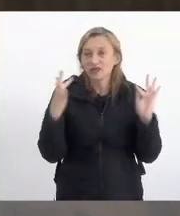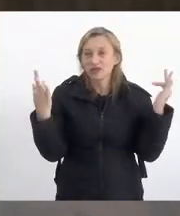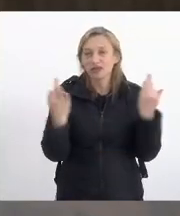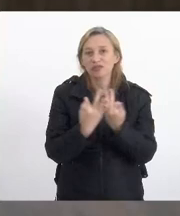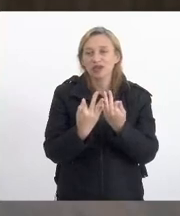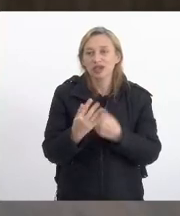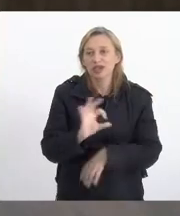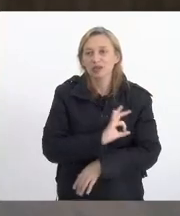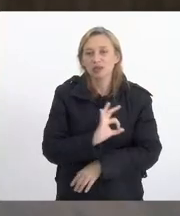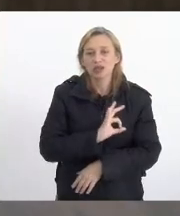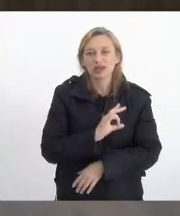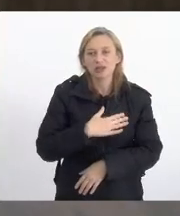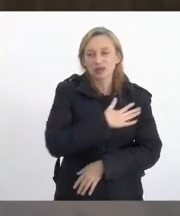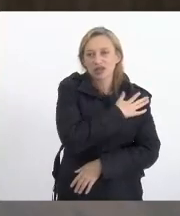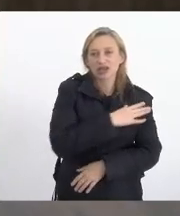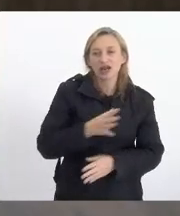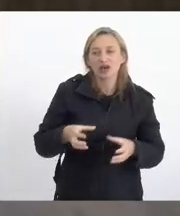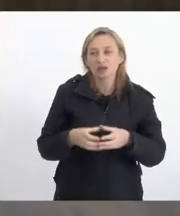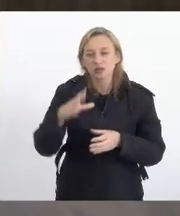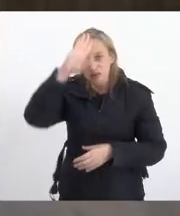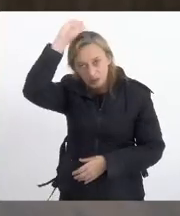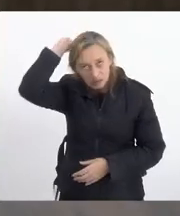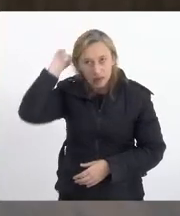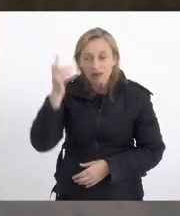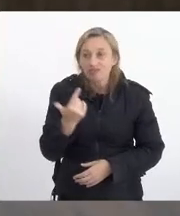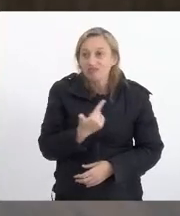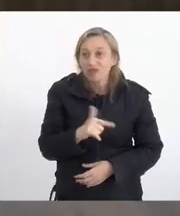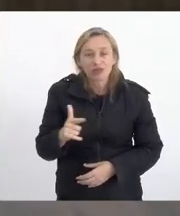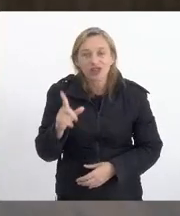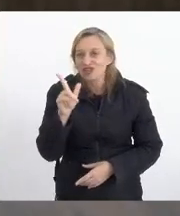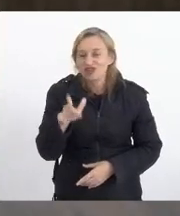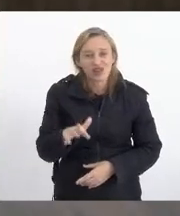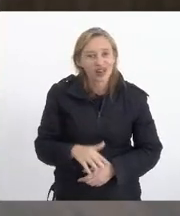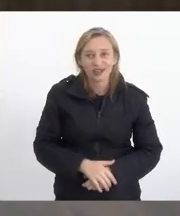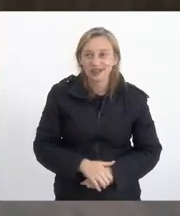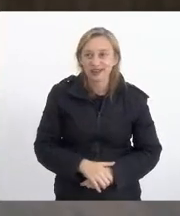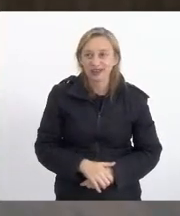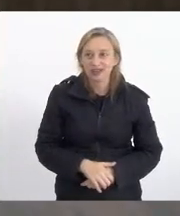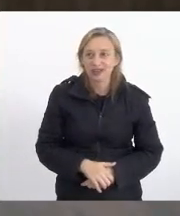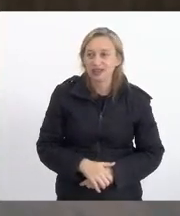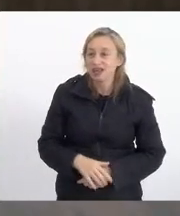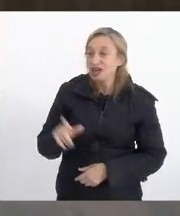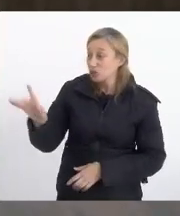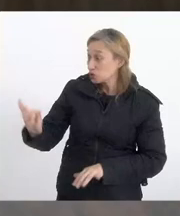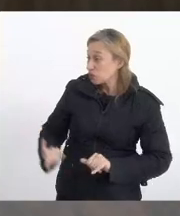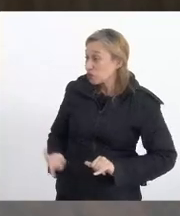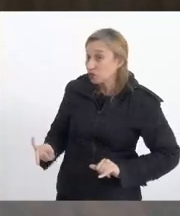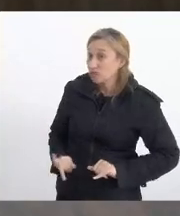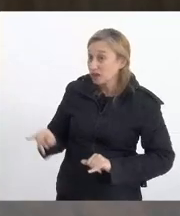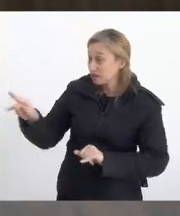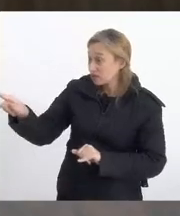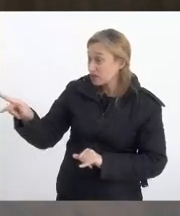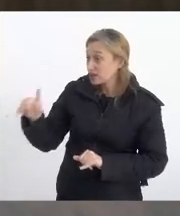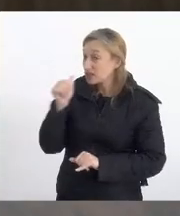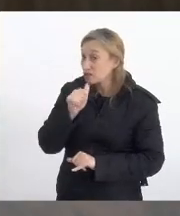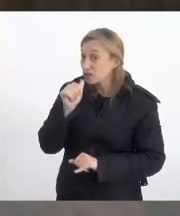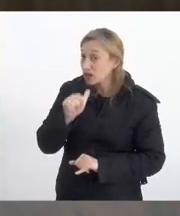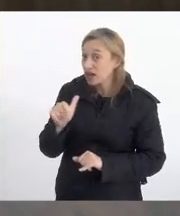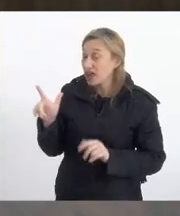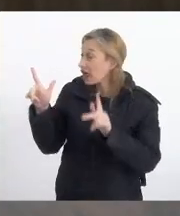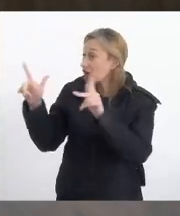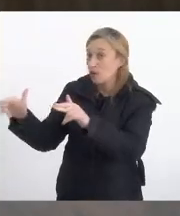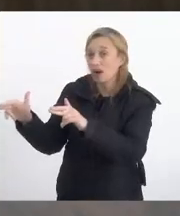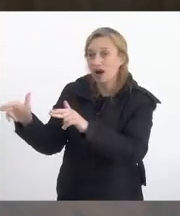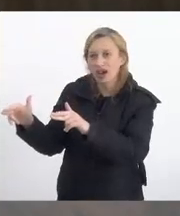policial militar e bombeiro militar. Não tem diferença. As dores dessas mulheres é a mesma, o sofrimento